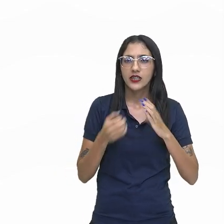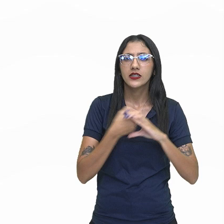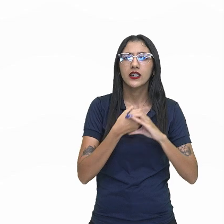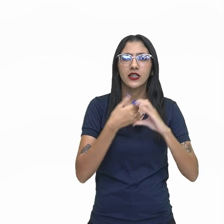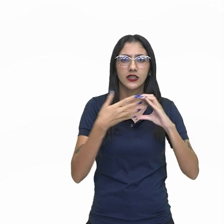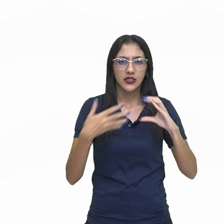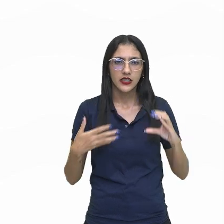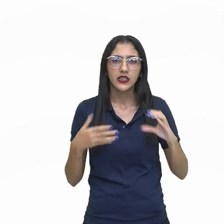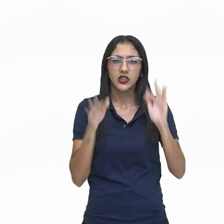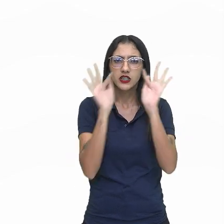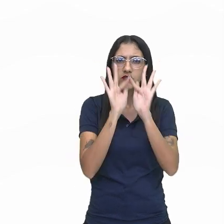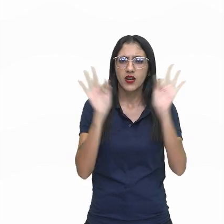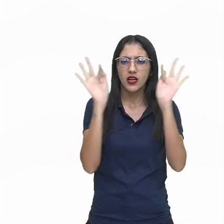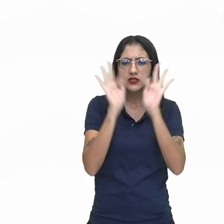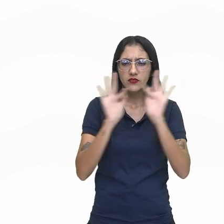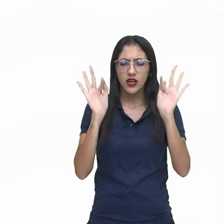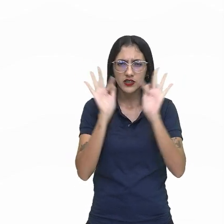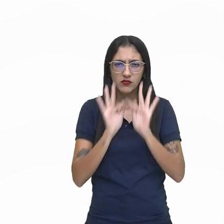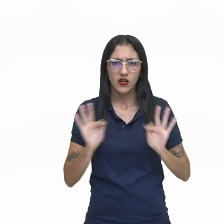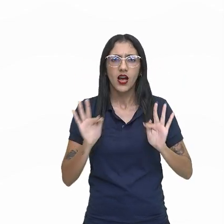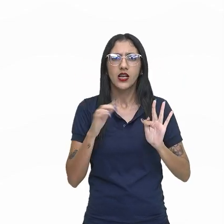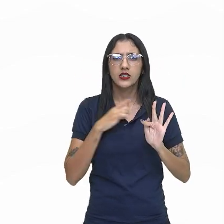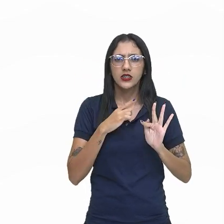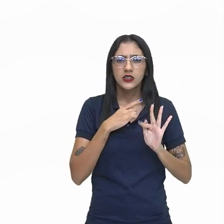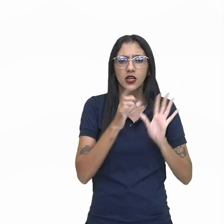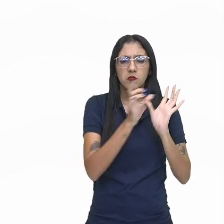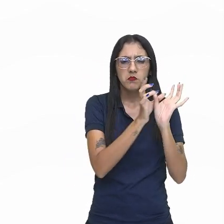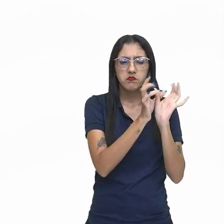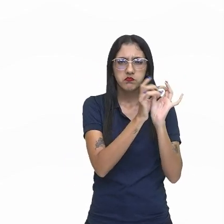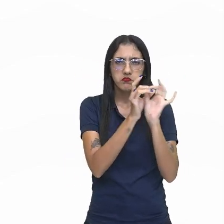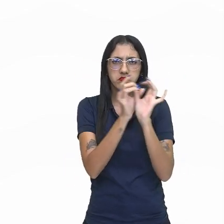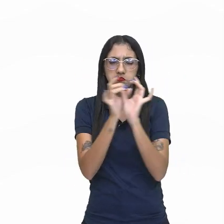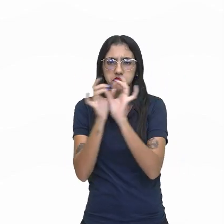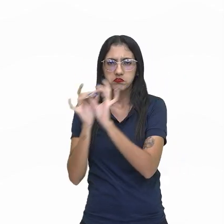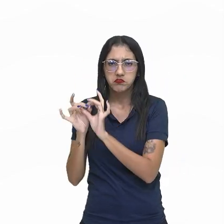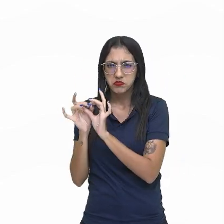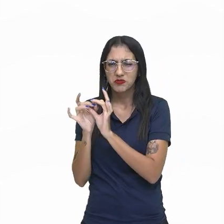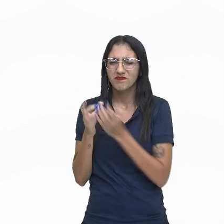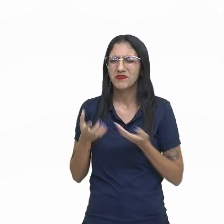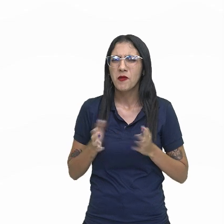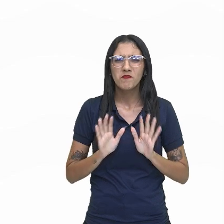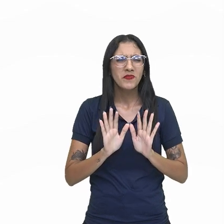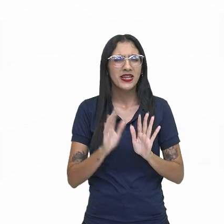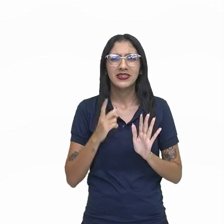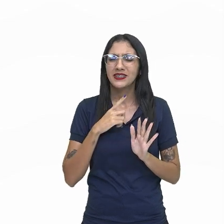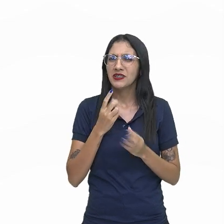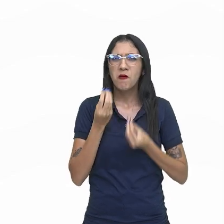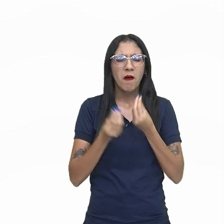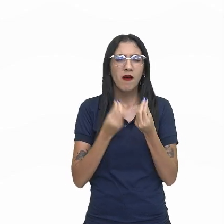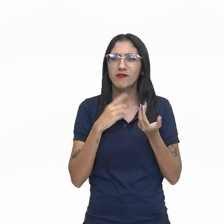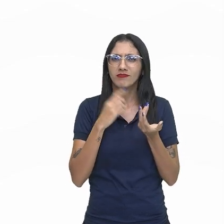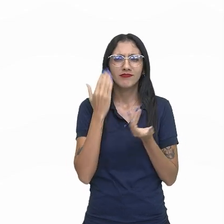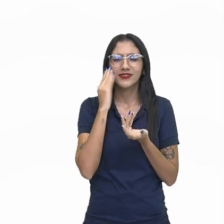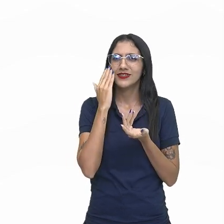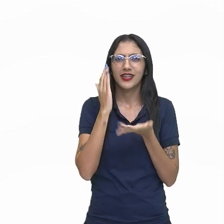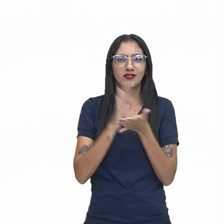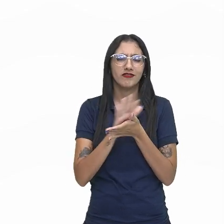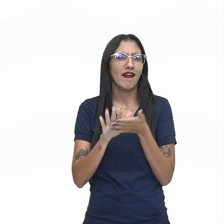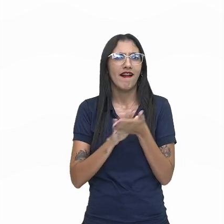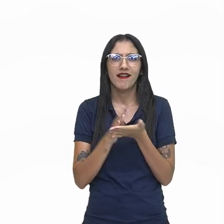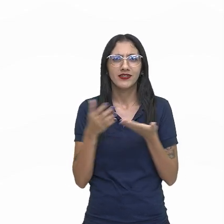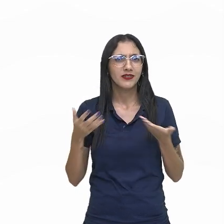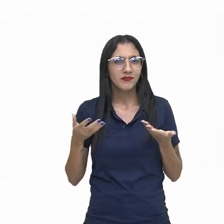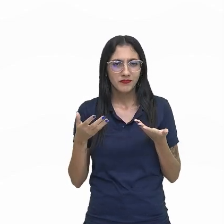que formam uma sequência e não um texto. Professora, como assim? Eu já não entendi mais